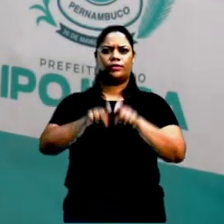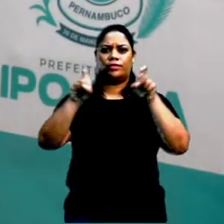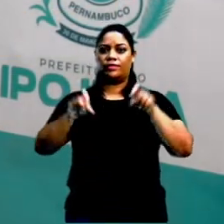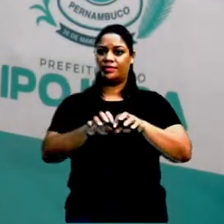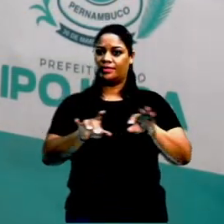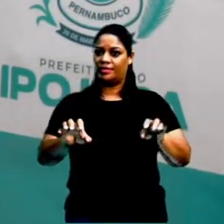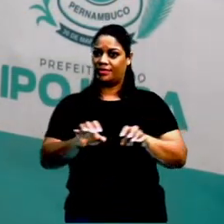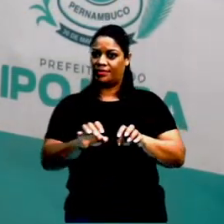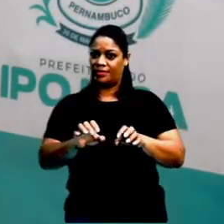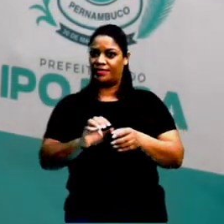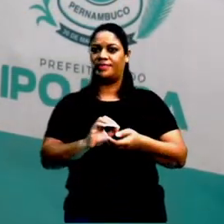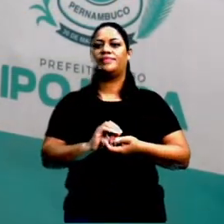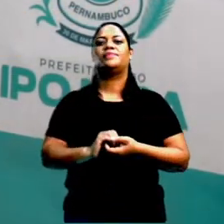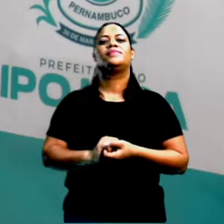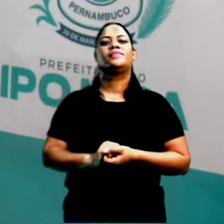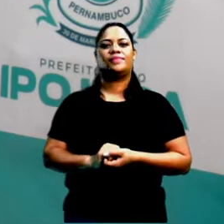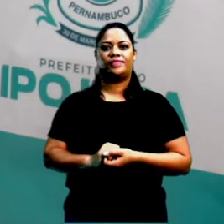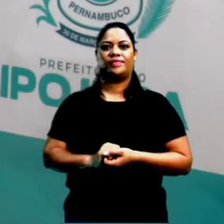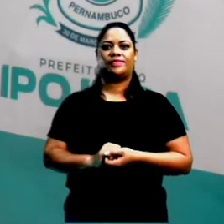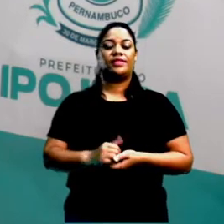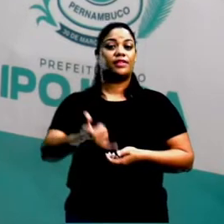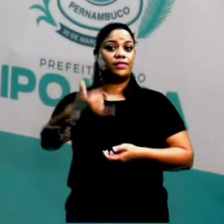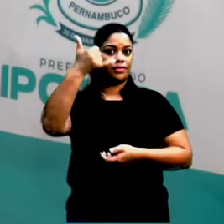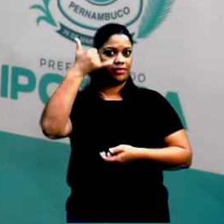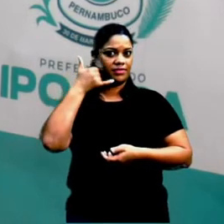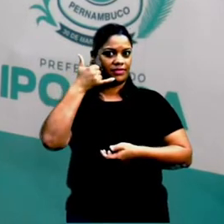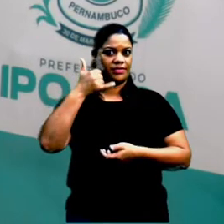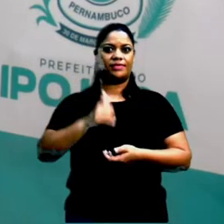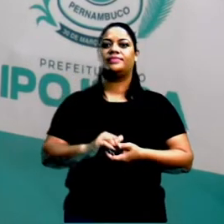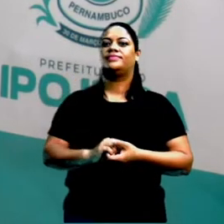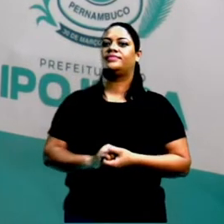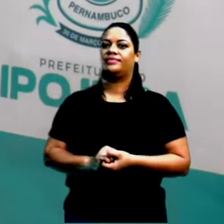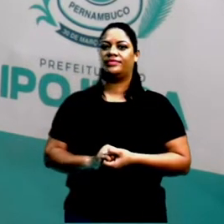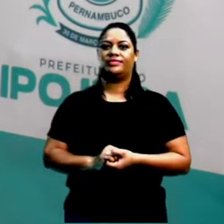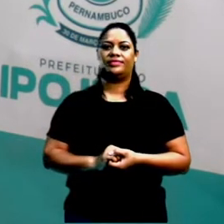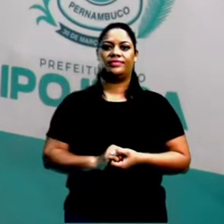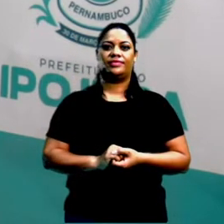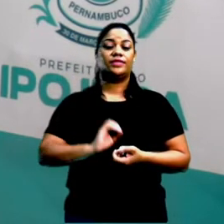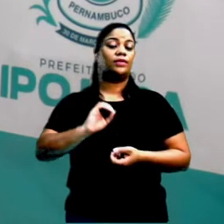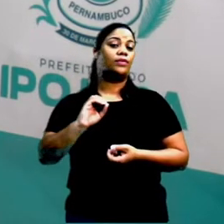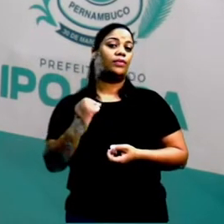computador, um telefone ou um